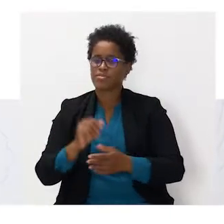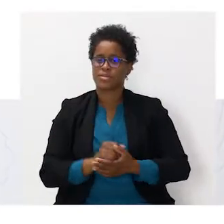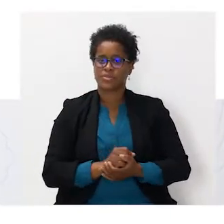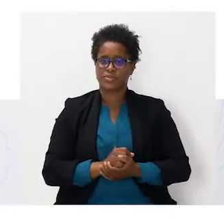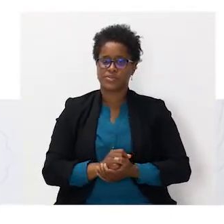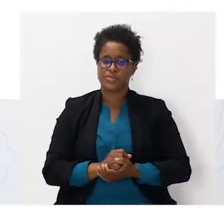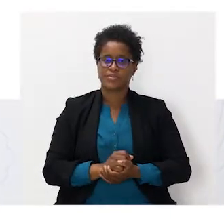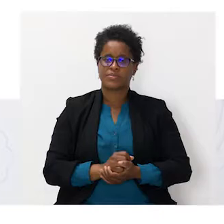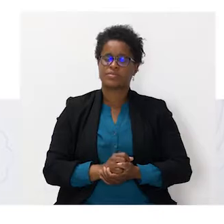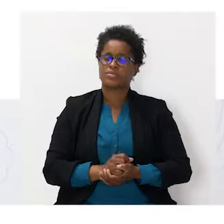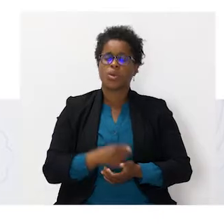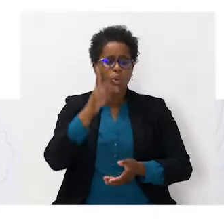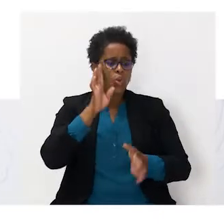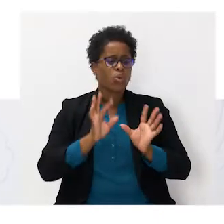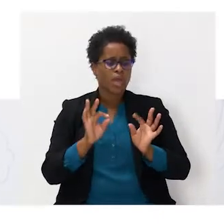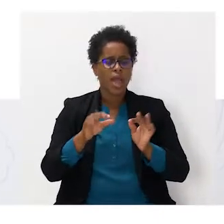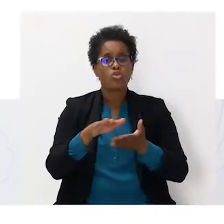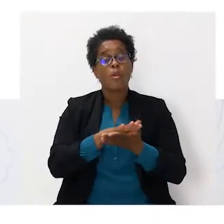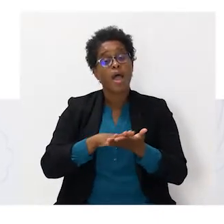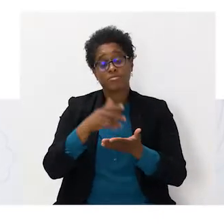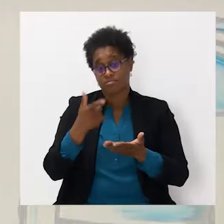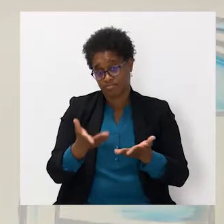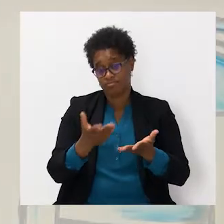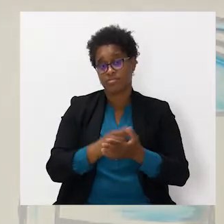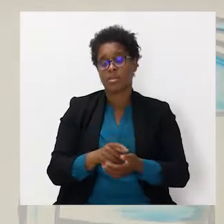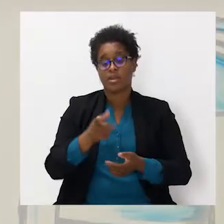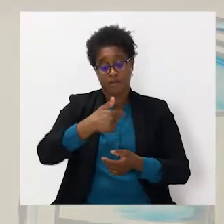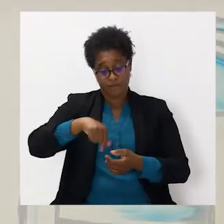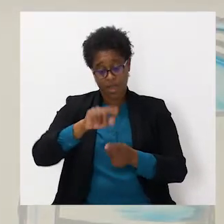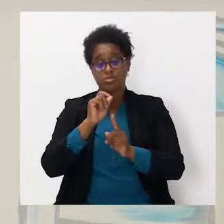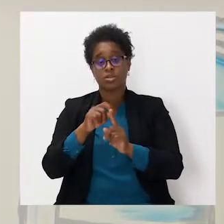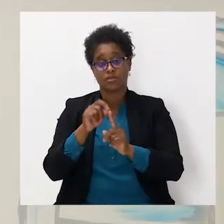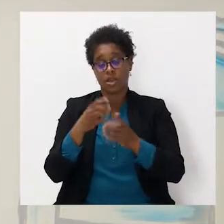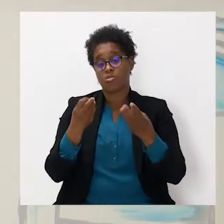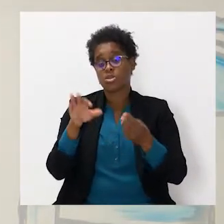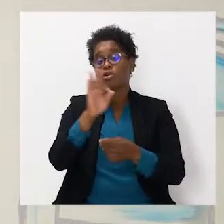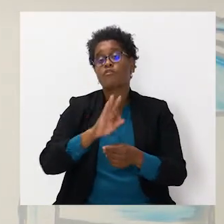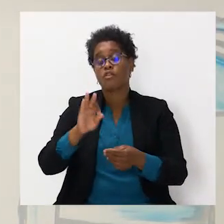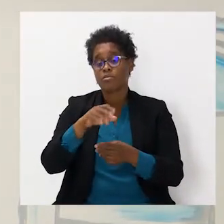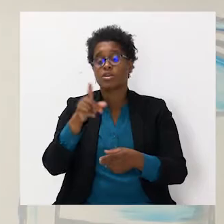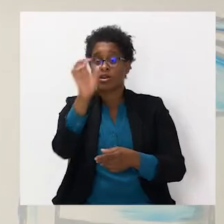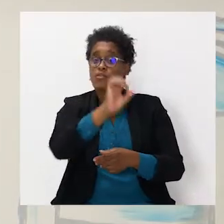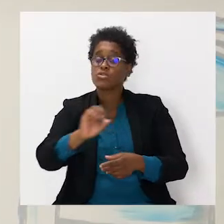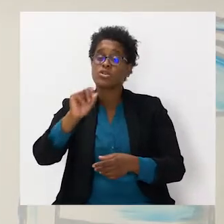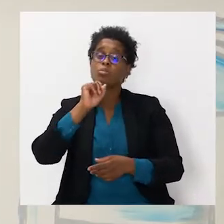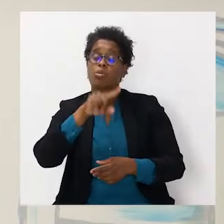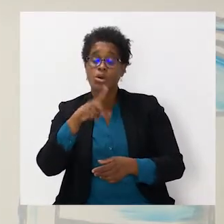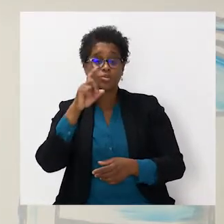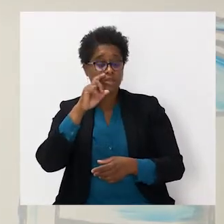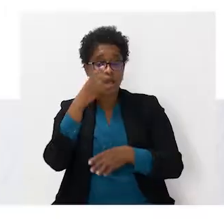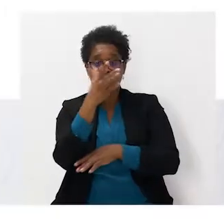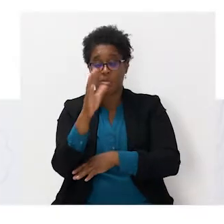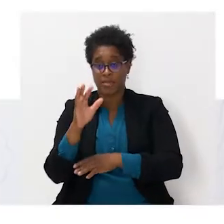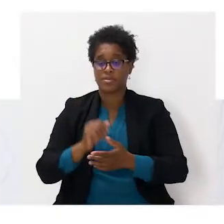plantas. Os cuidados básicos são: vamos identificar várias formas que vocês podem proteger as